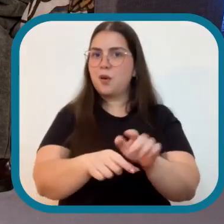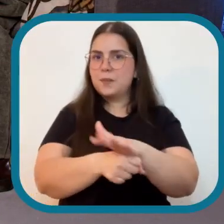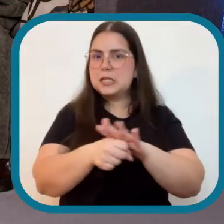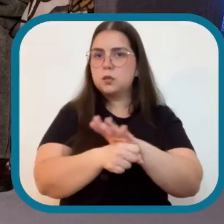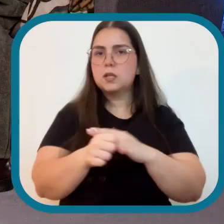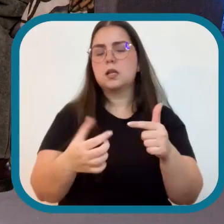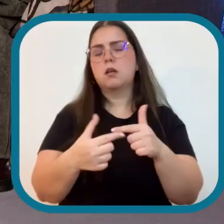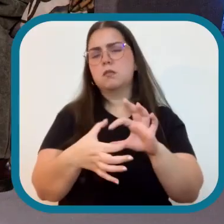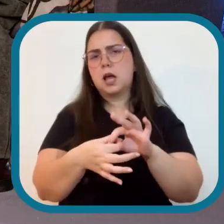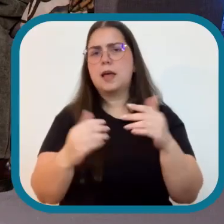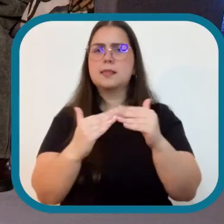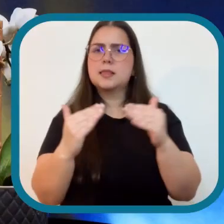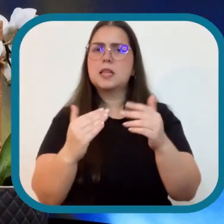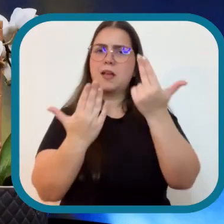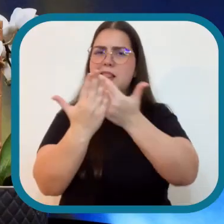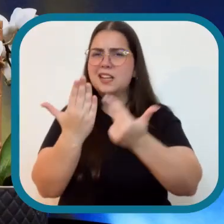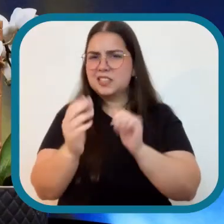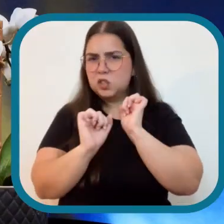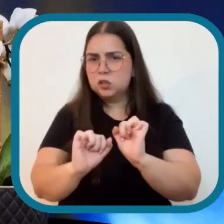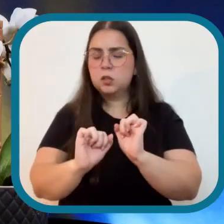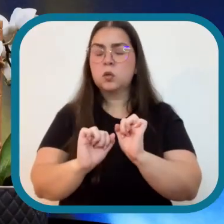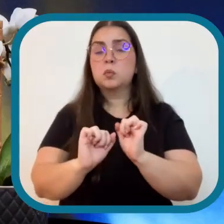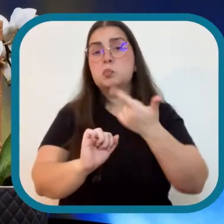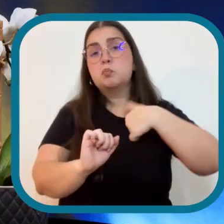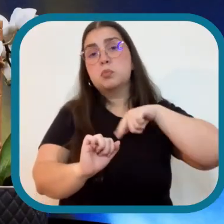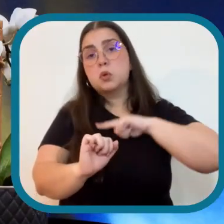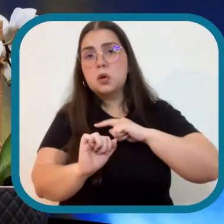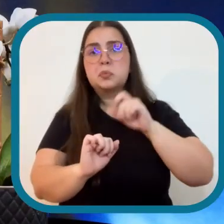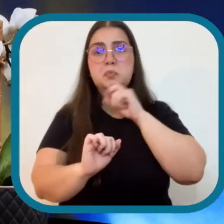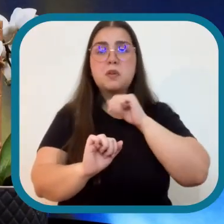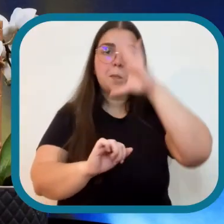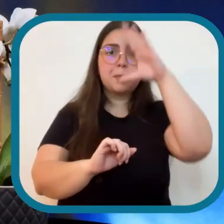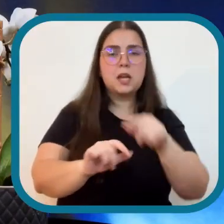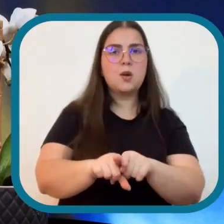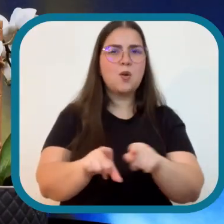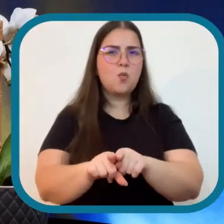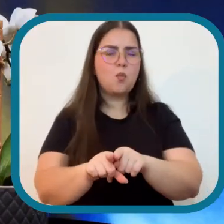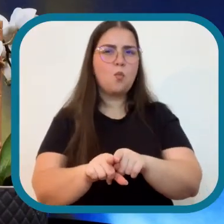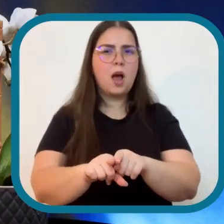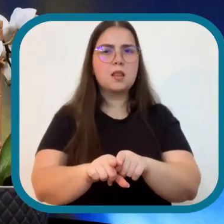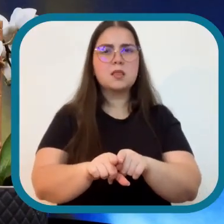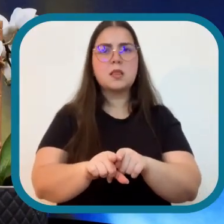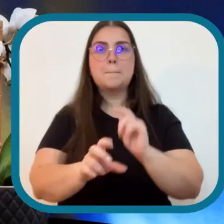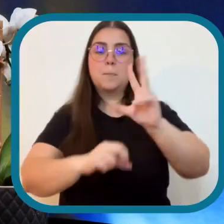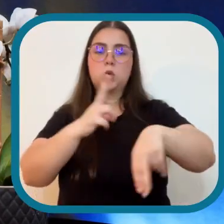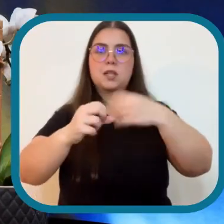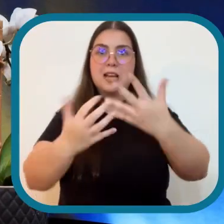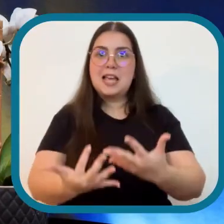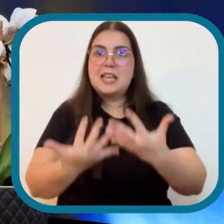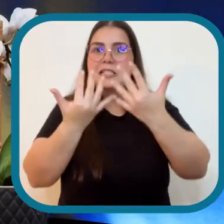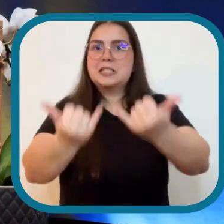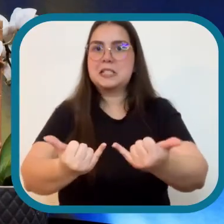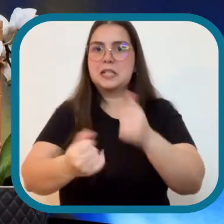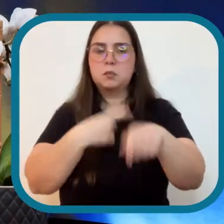nível artístico, vamos entrar, não sei se é uma espécie de pós-modernismo em que,